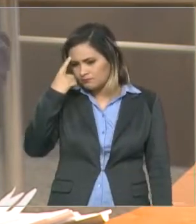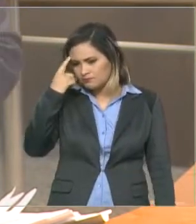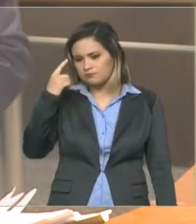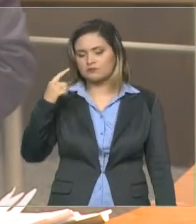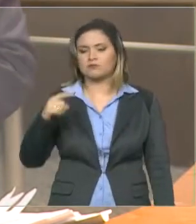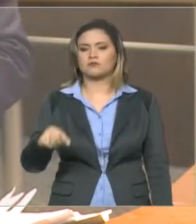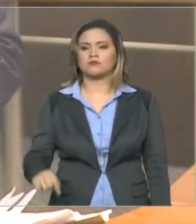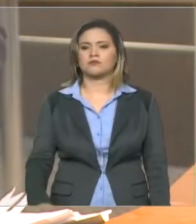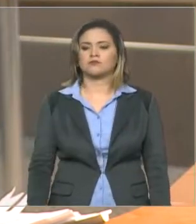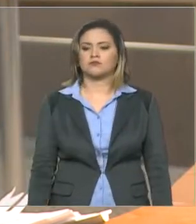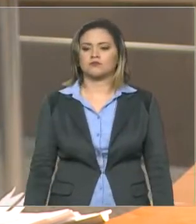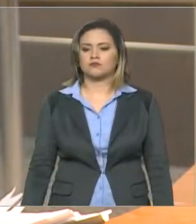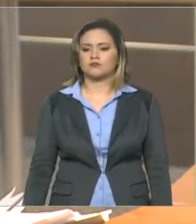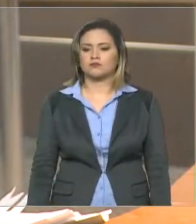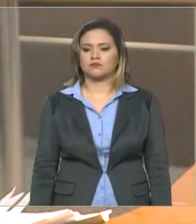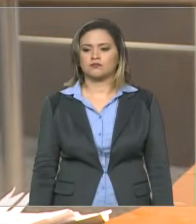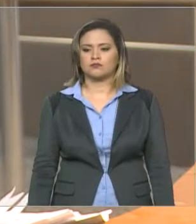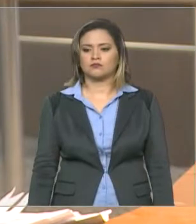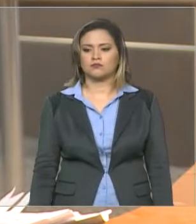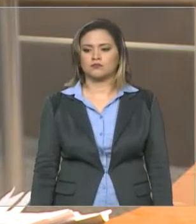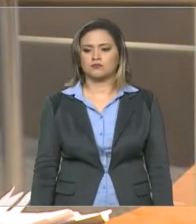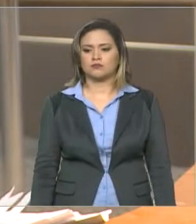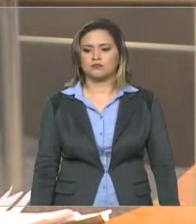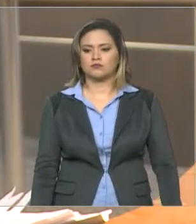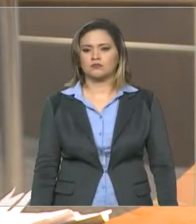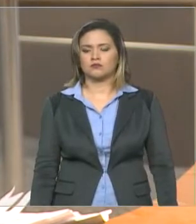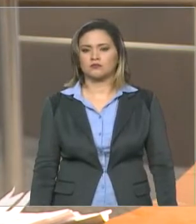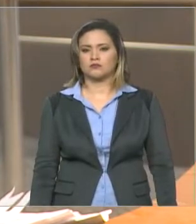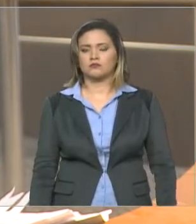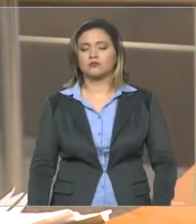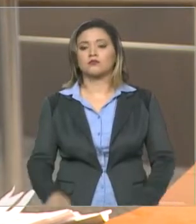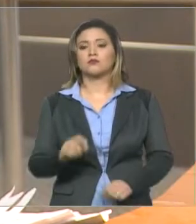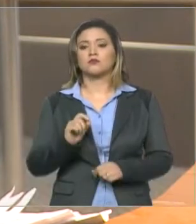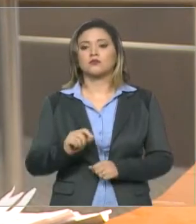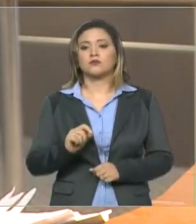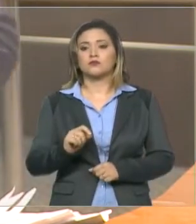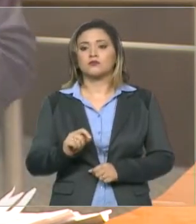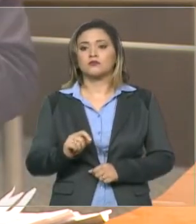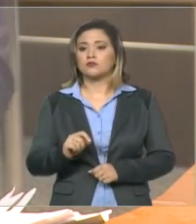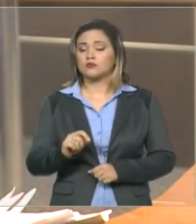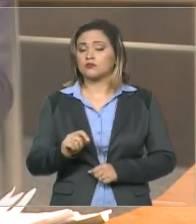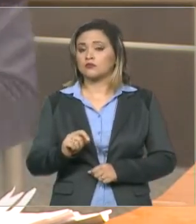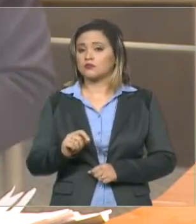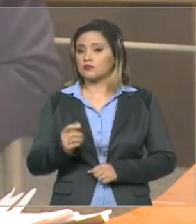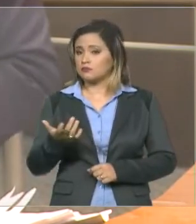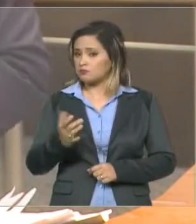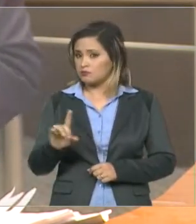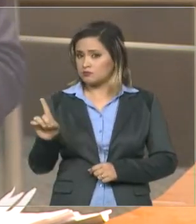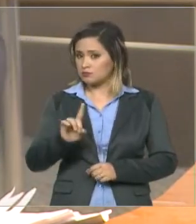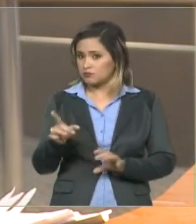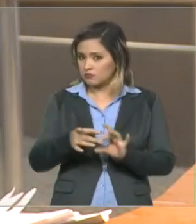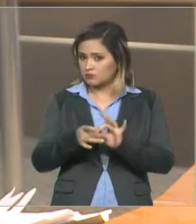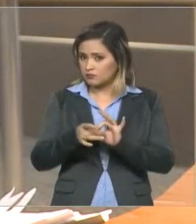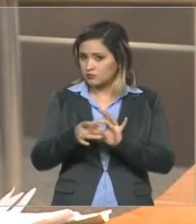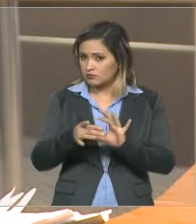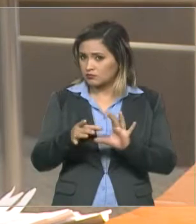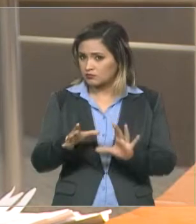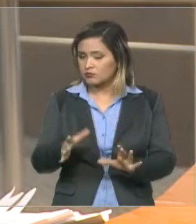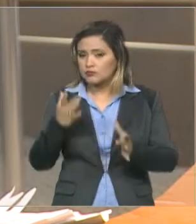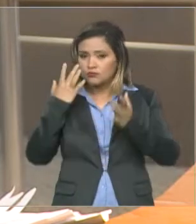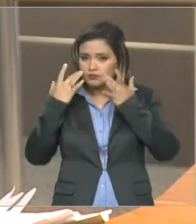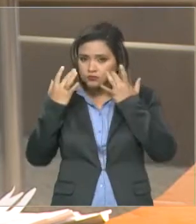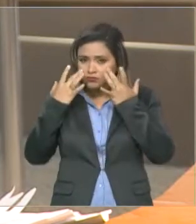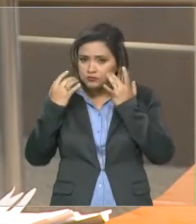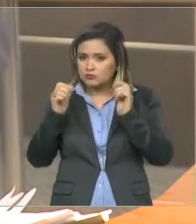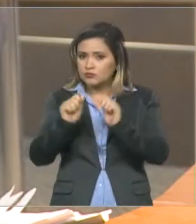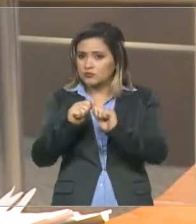repercussão de não ceder o teatro para a Assembleia Legislativa do Estado do Maranhão. Eu, se eu fosse comprar briga, eu compraria briga com o prefeito de